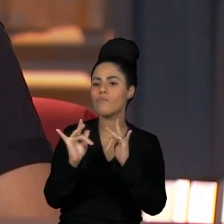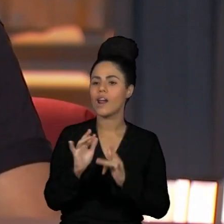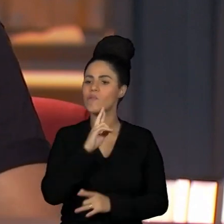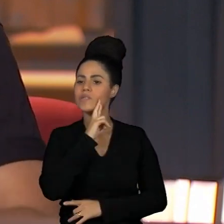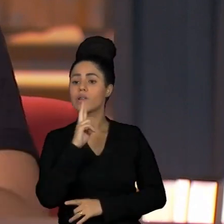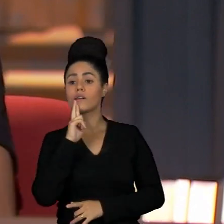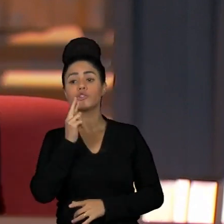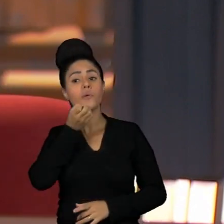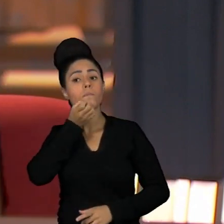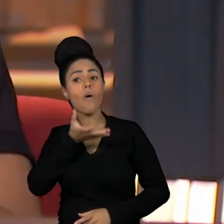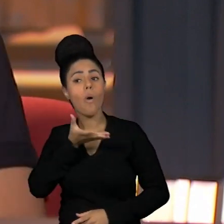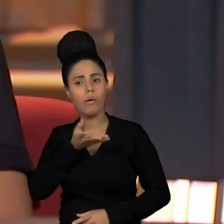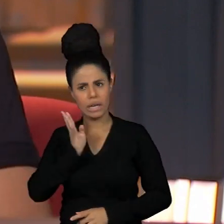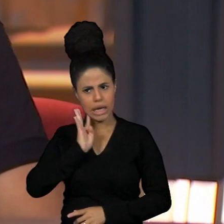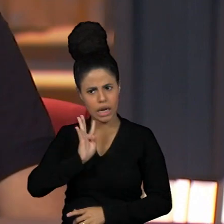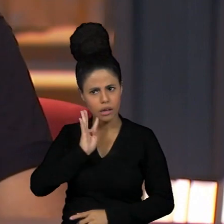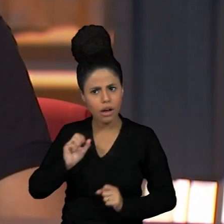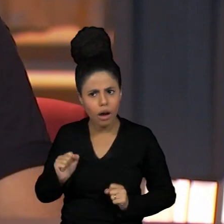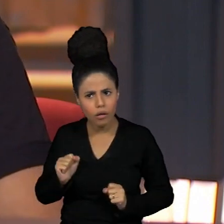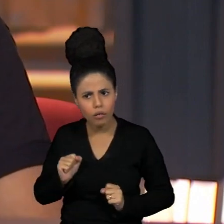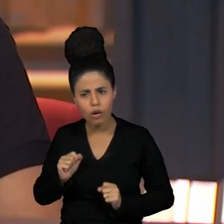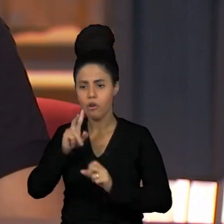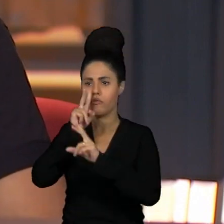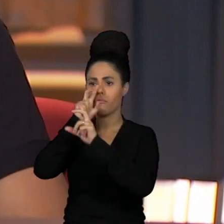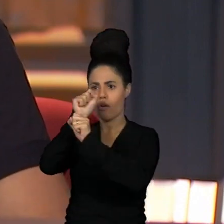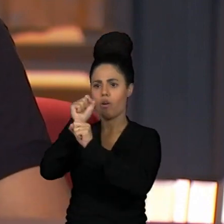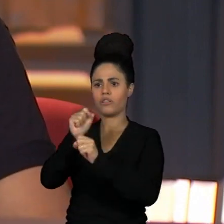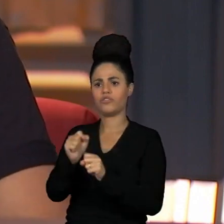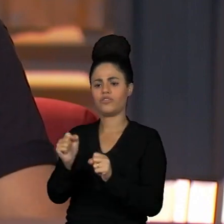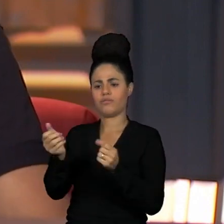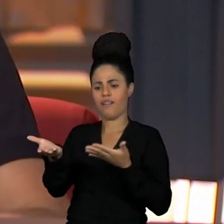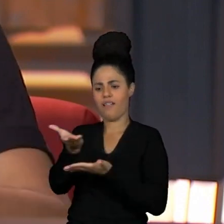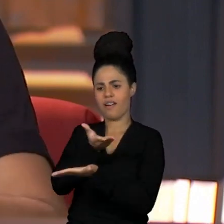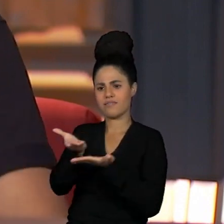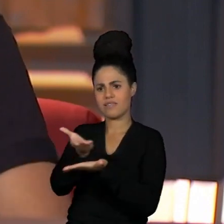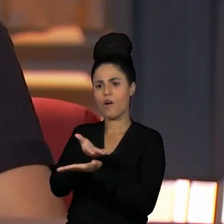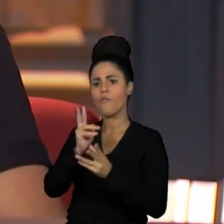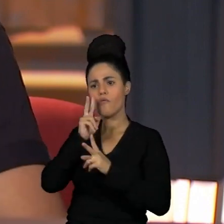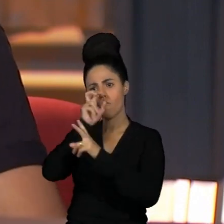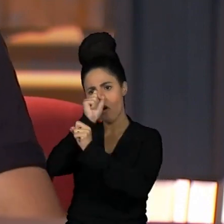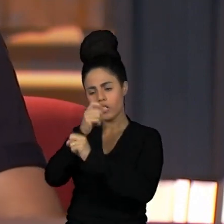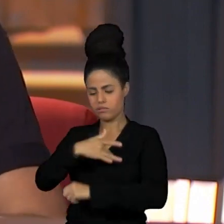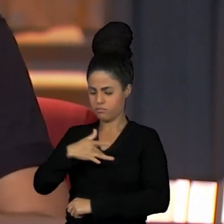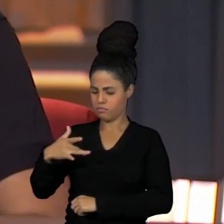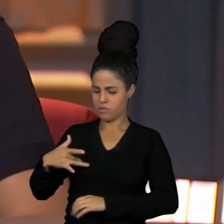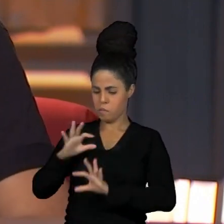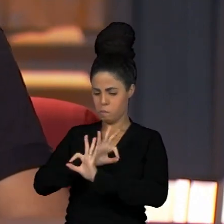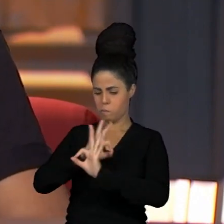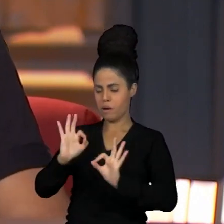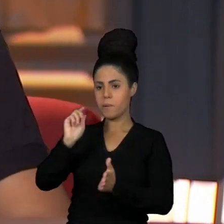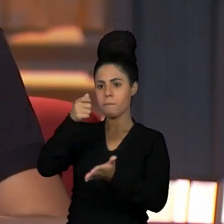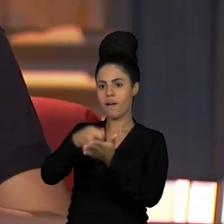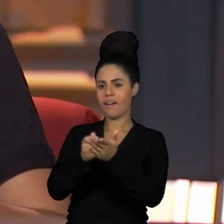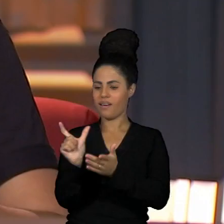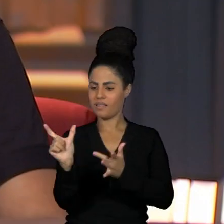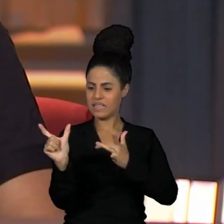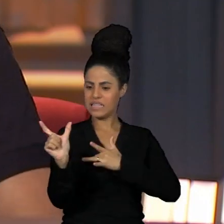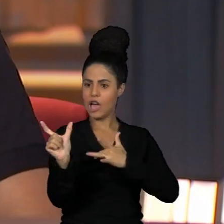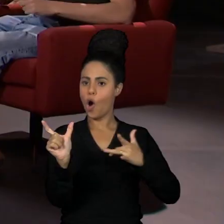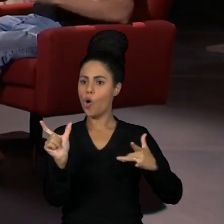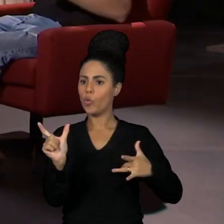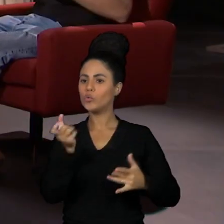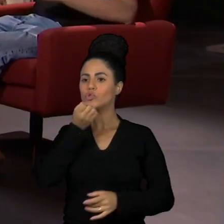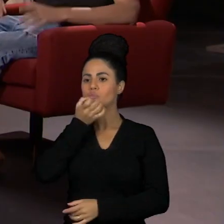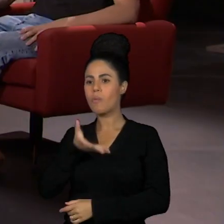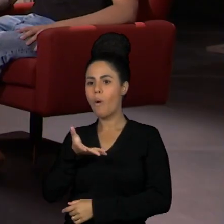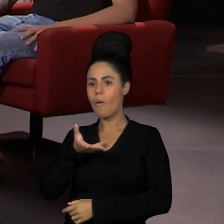da hora, e isso vai fortalecer, querendo ou não, seu relacionamento. Você consegue cuidar melhor da sua saúde, então você paga um plano médico, você faz um check-up